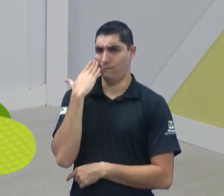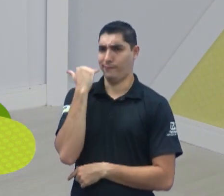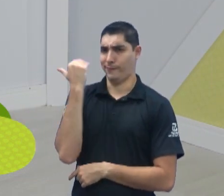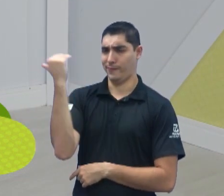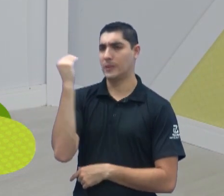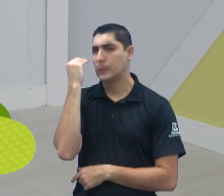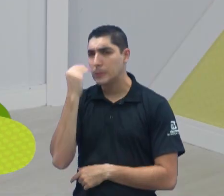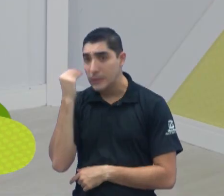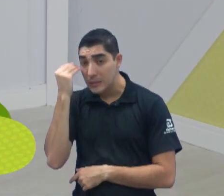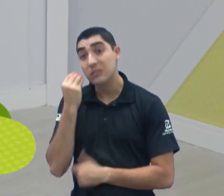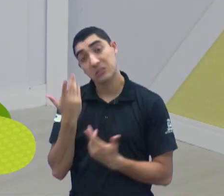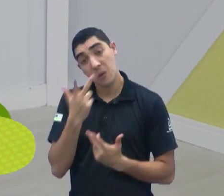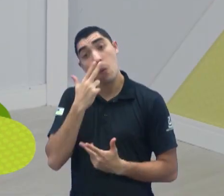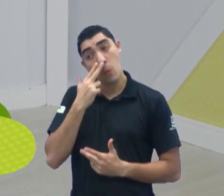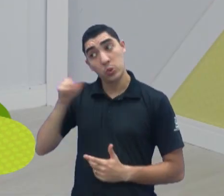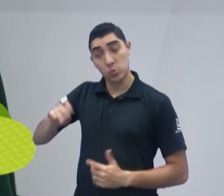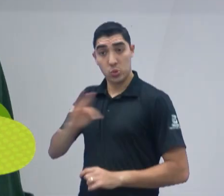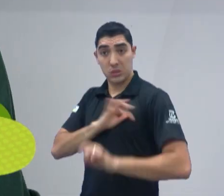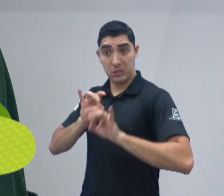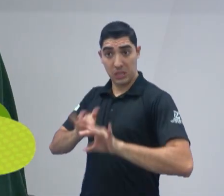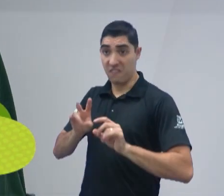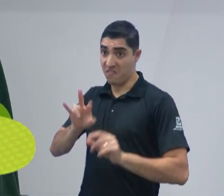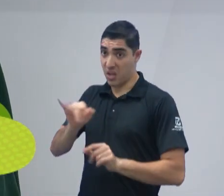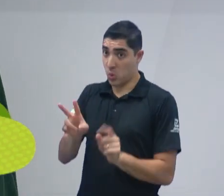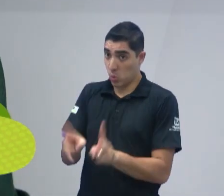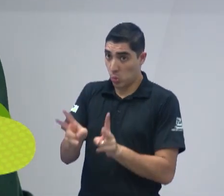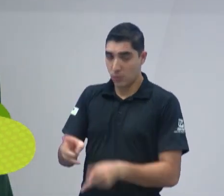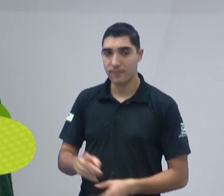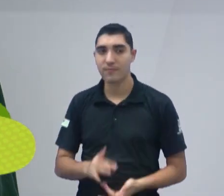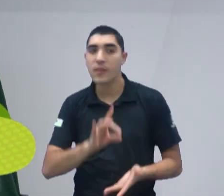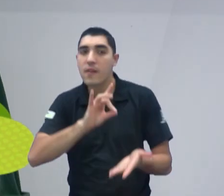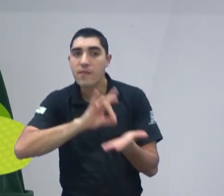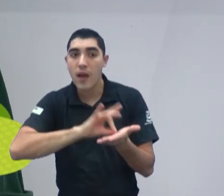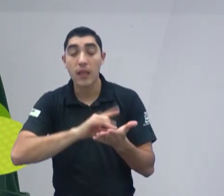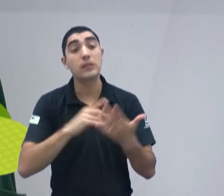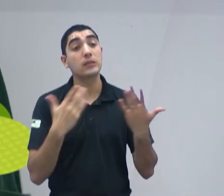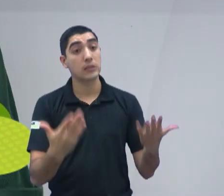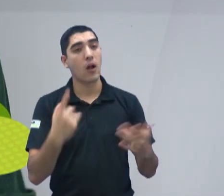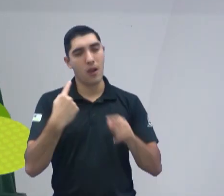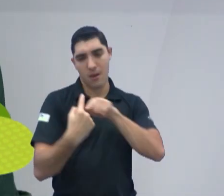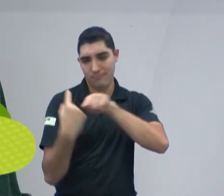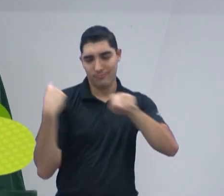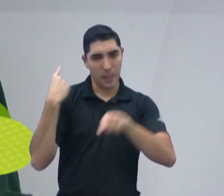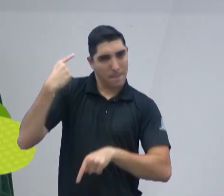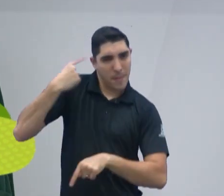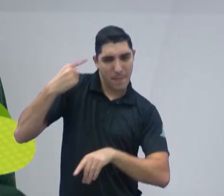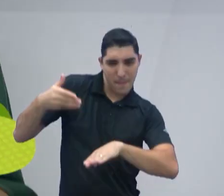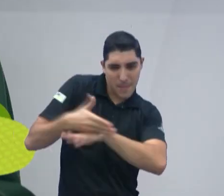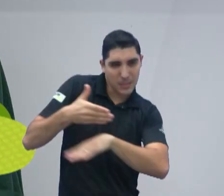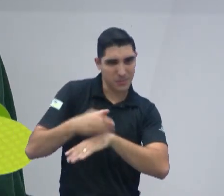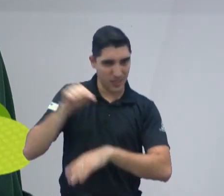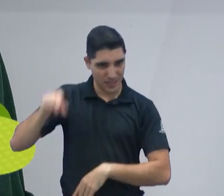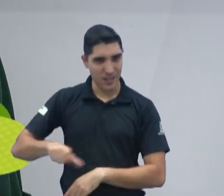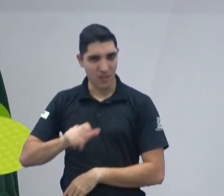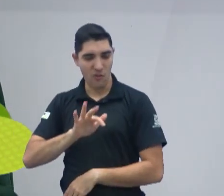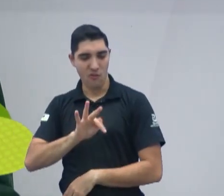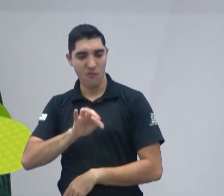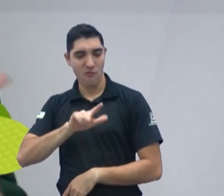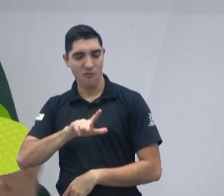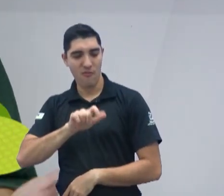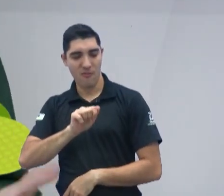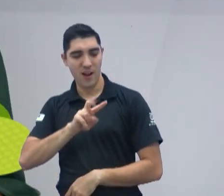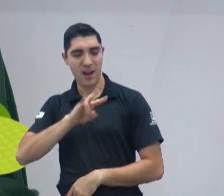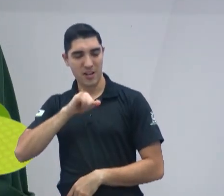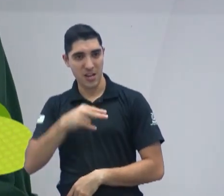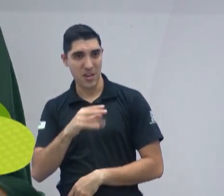trabalho continuado aqui no São José. É verdade, lembrando que a primeira temporada do Flavinho, né, comandando um time de Superliga, né, na